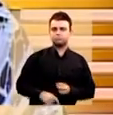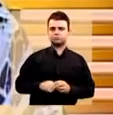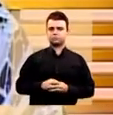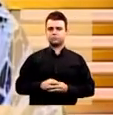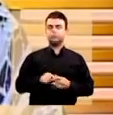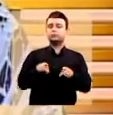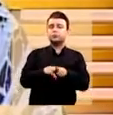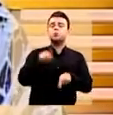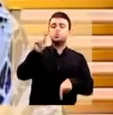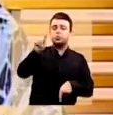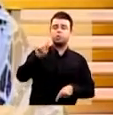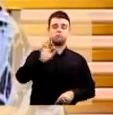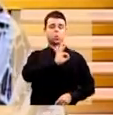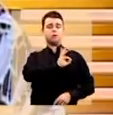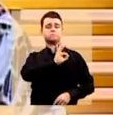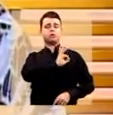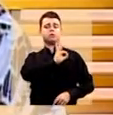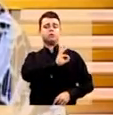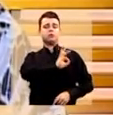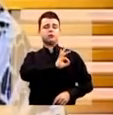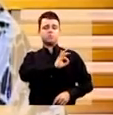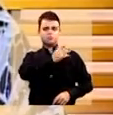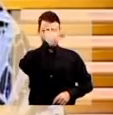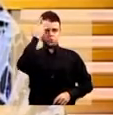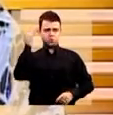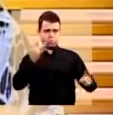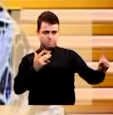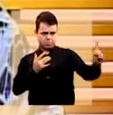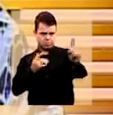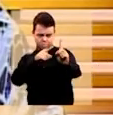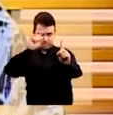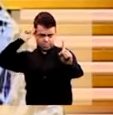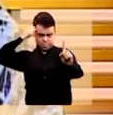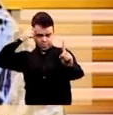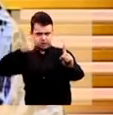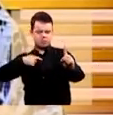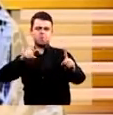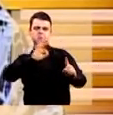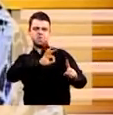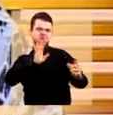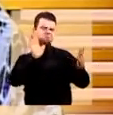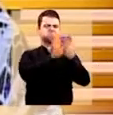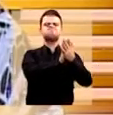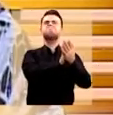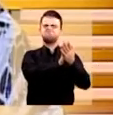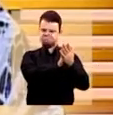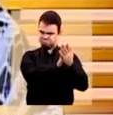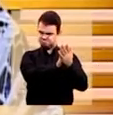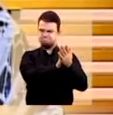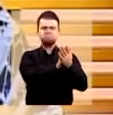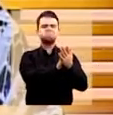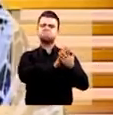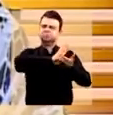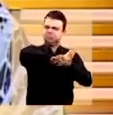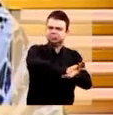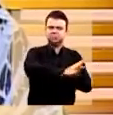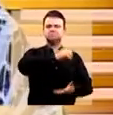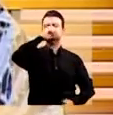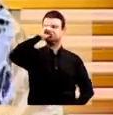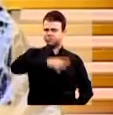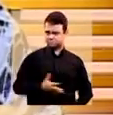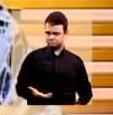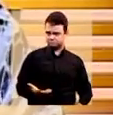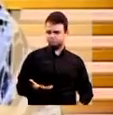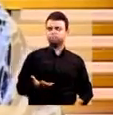temos também a polícia na abordagem também. Está sendo cruel. Eu